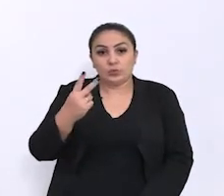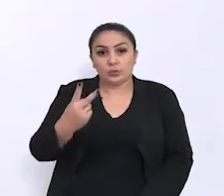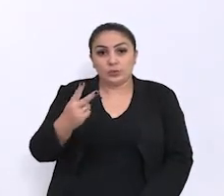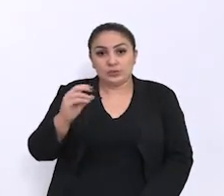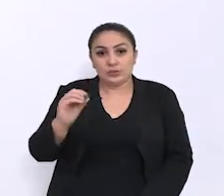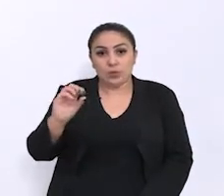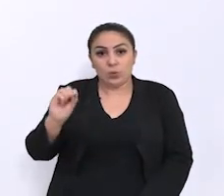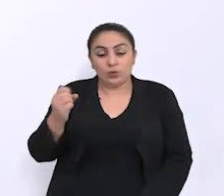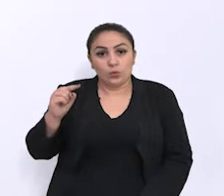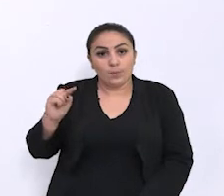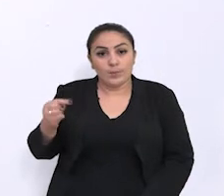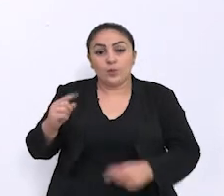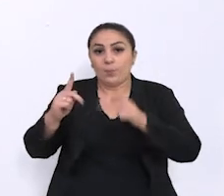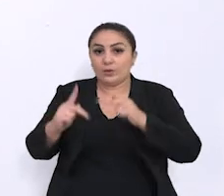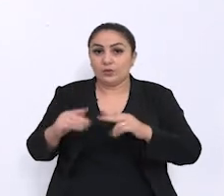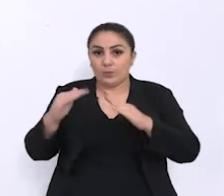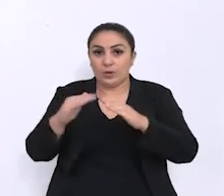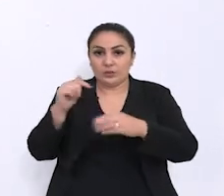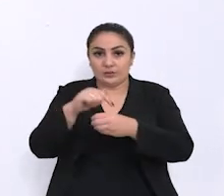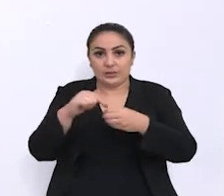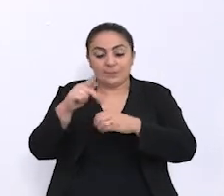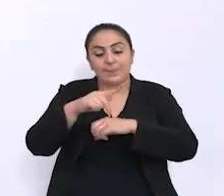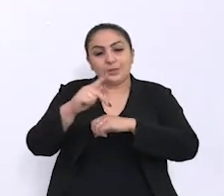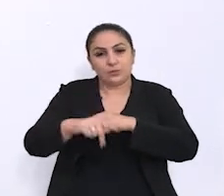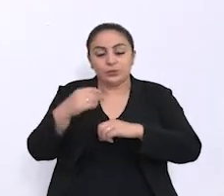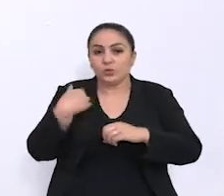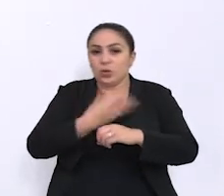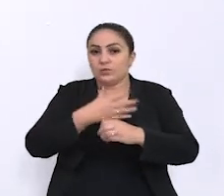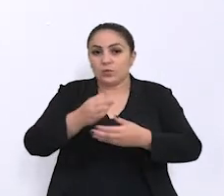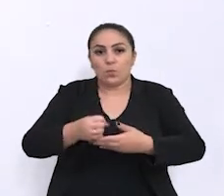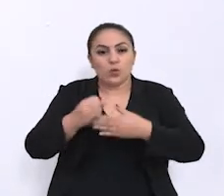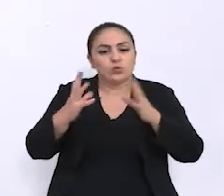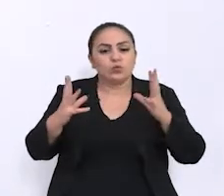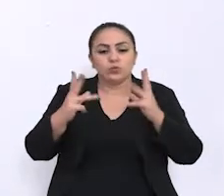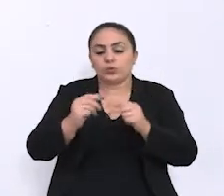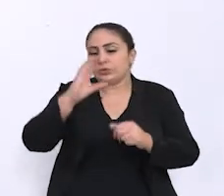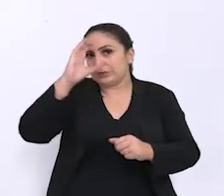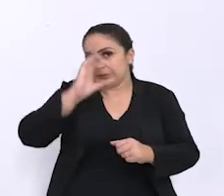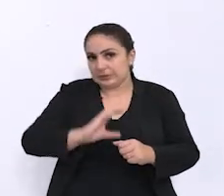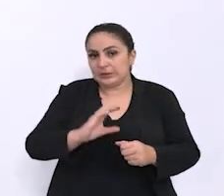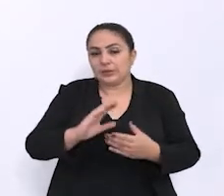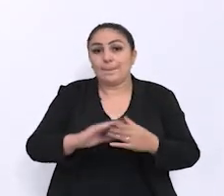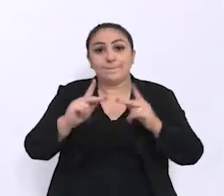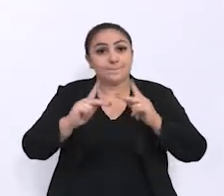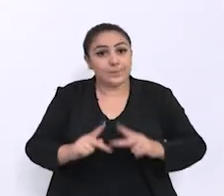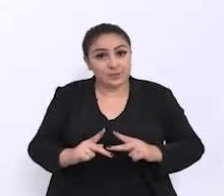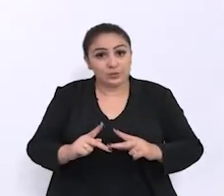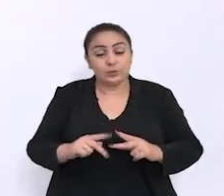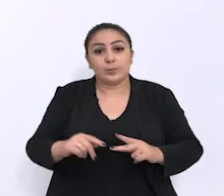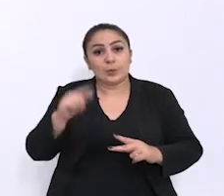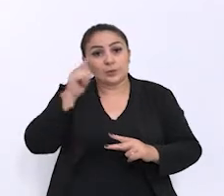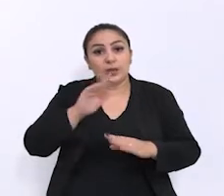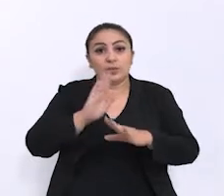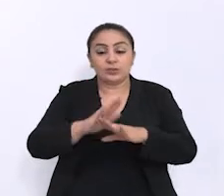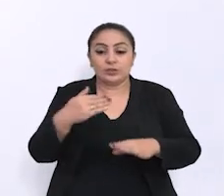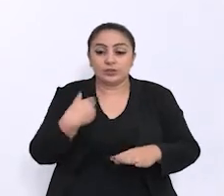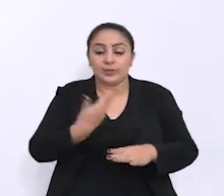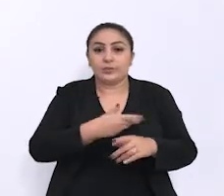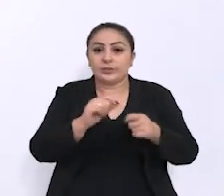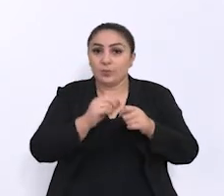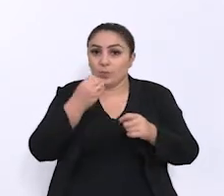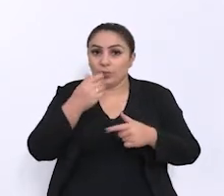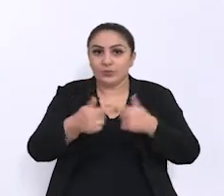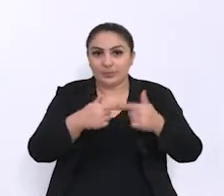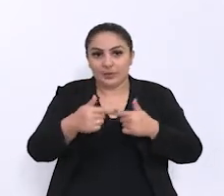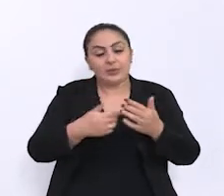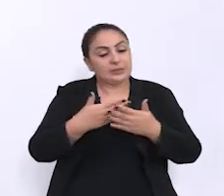mil habitantes da cidade de Passo Fundo, e contamos assim com todos os cidadãos, pessoas para nos ajudar a